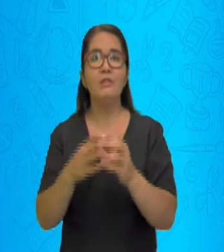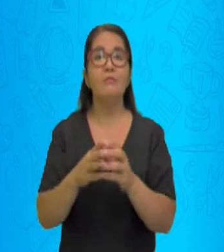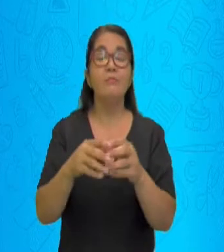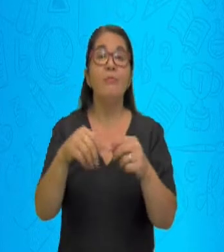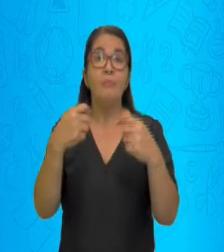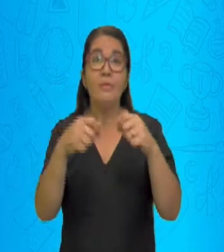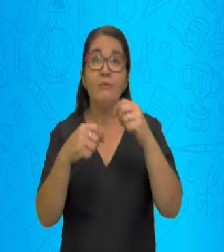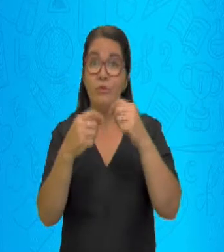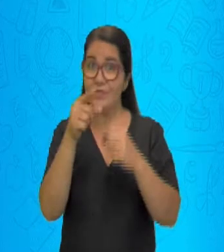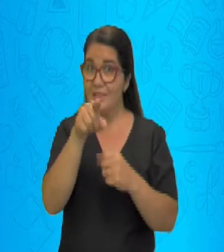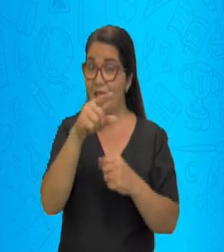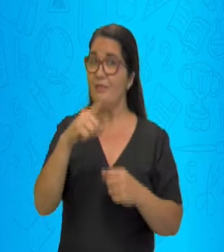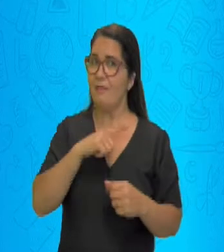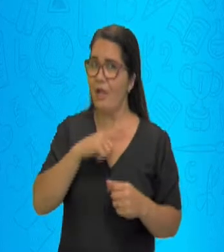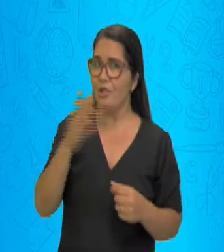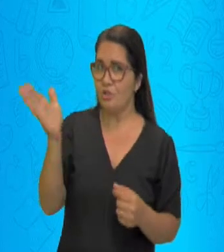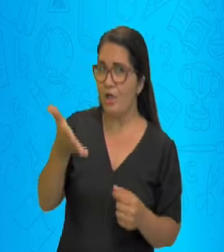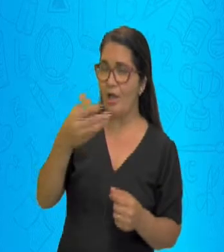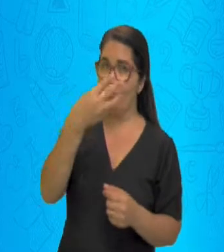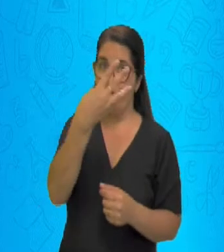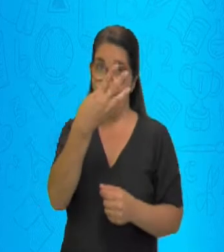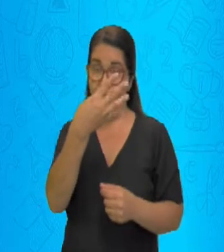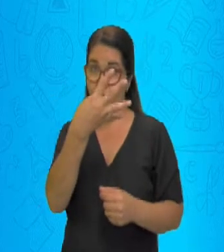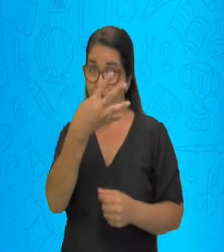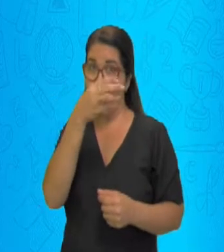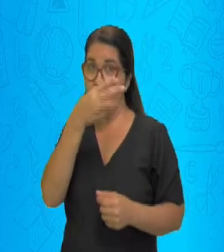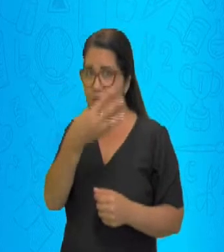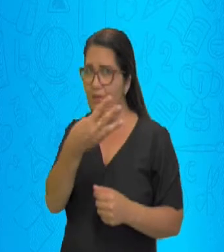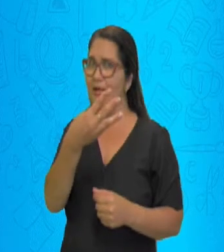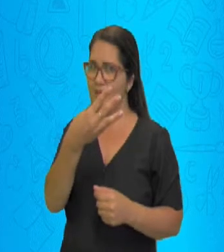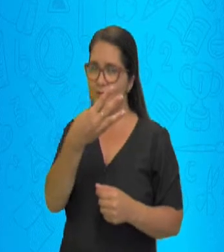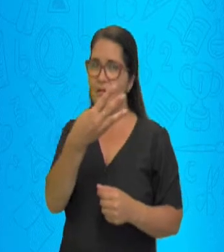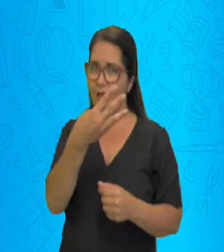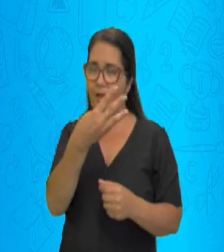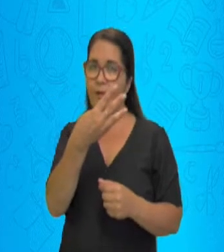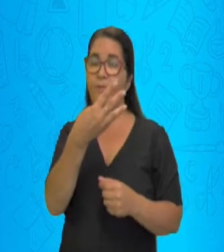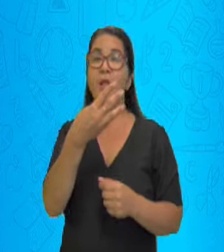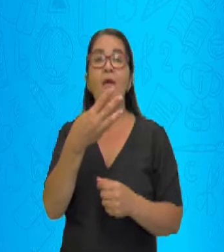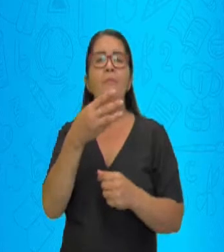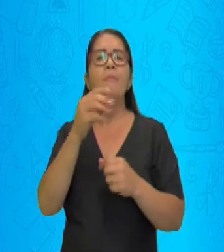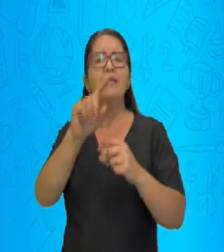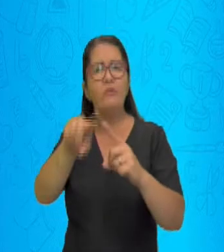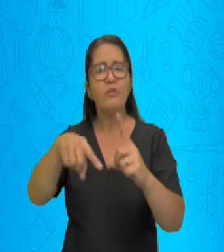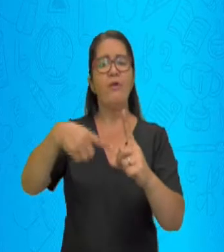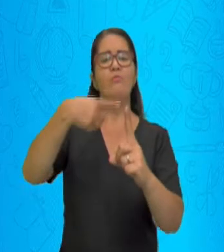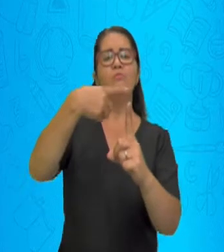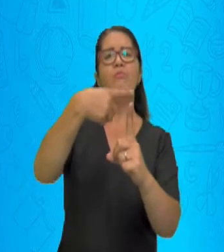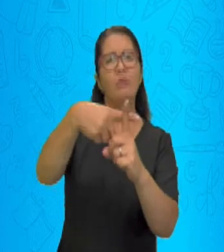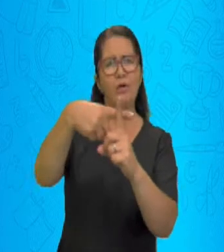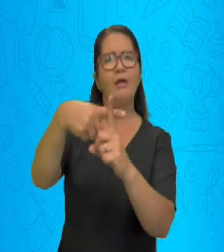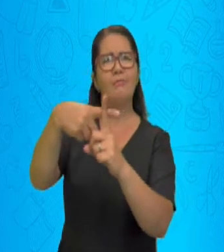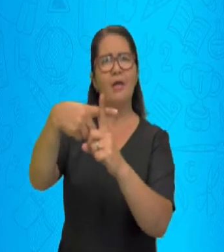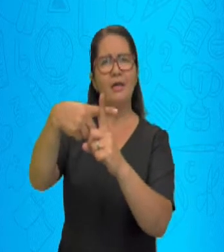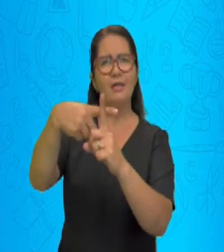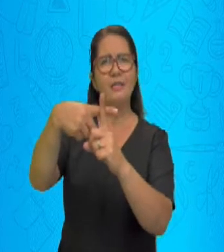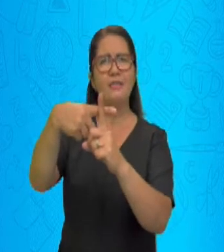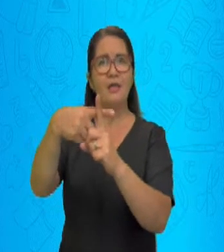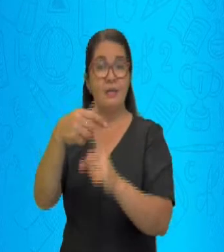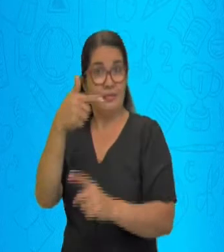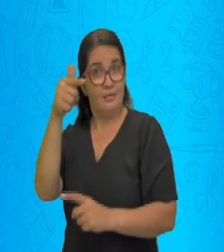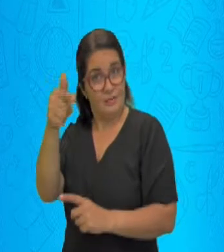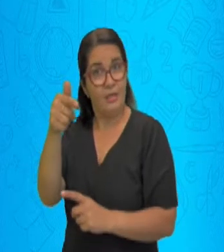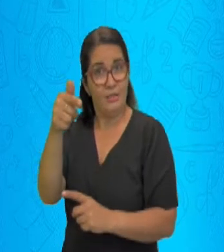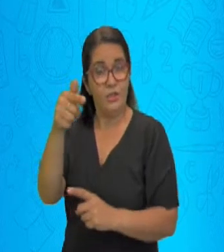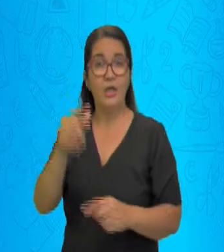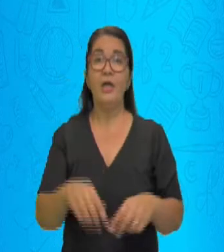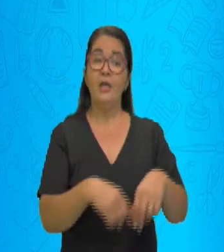figurinhas. Você vai acrescentar no seu álbum de figurinhas mais 7. Então nós vamos ter um total, um grupo